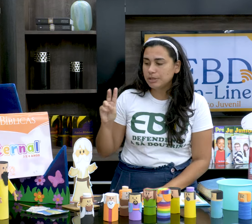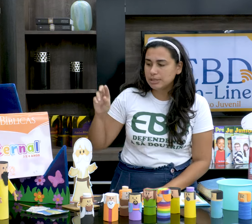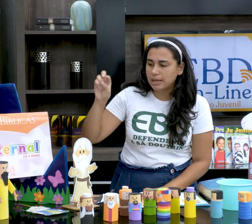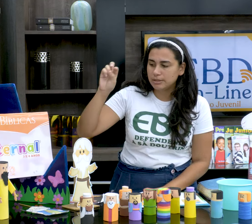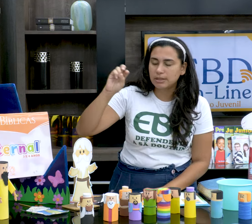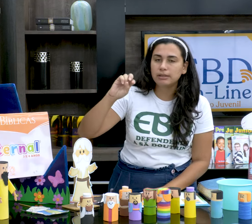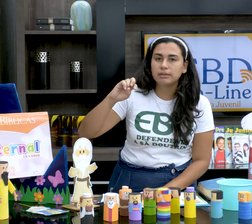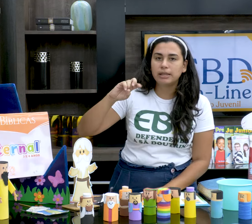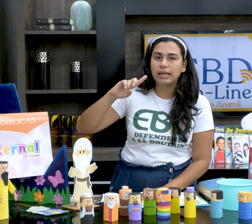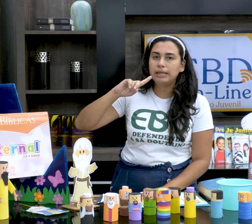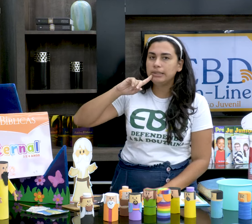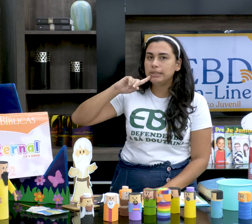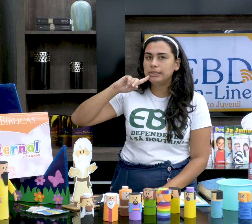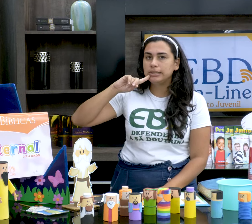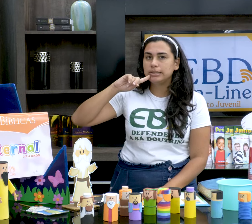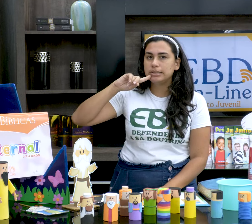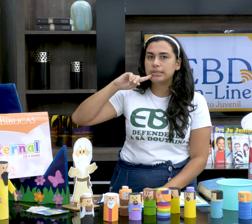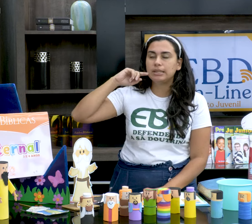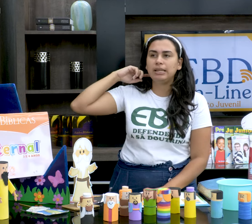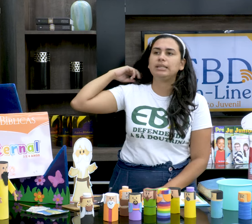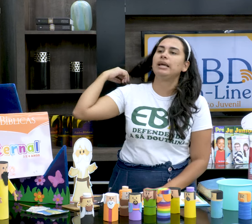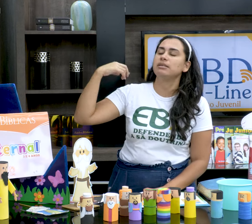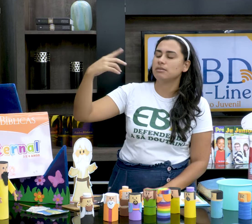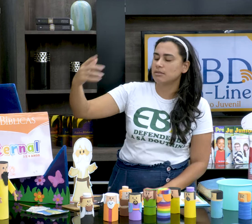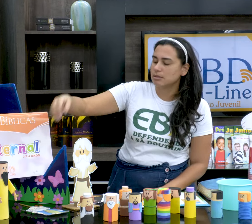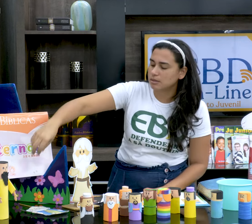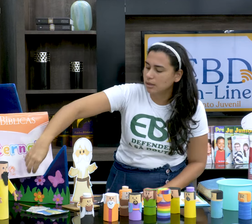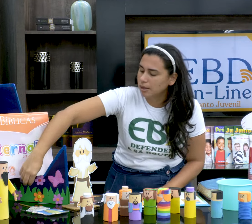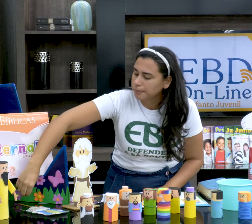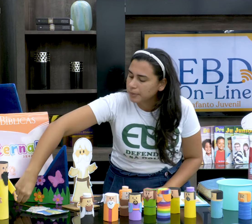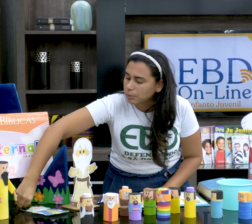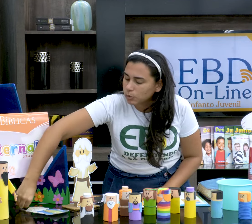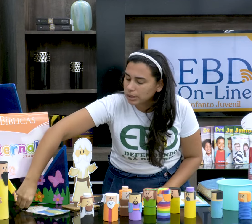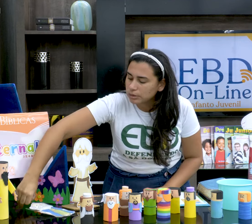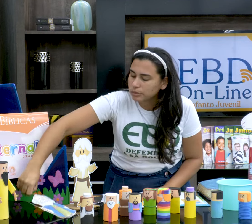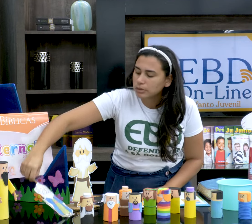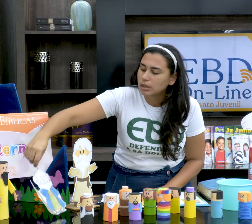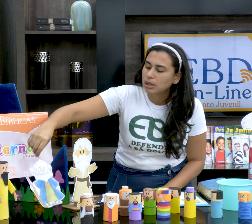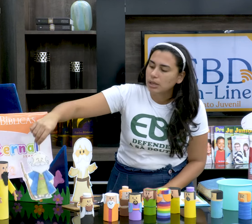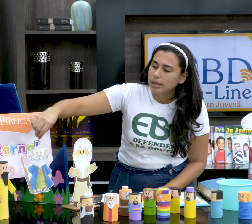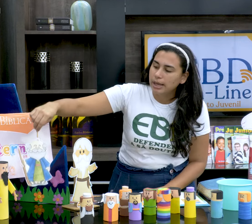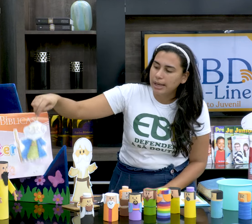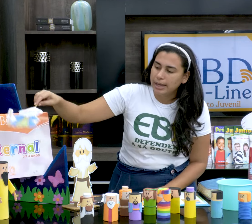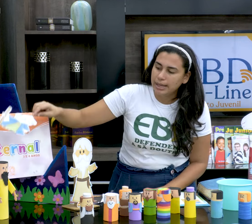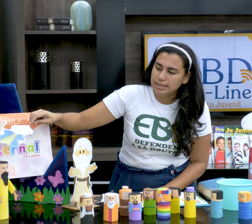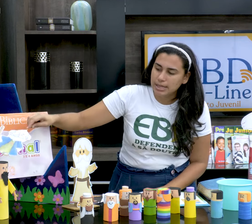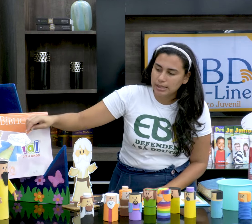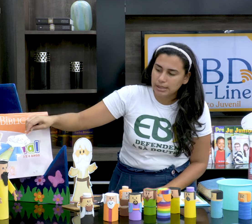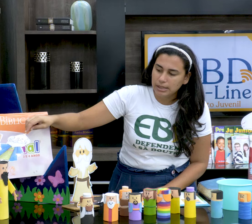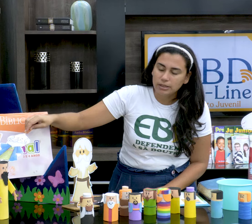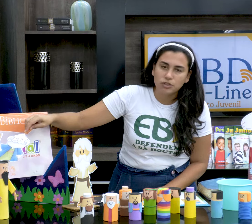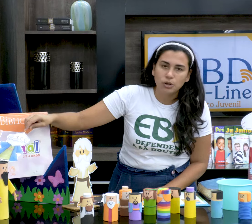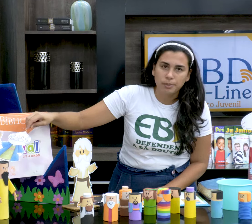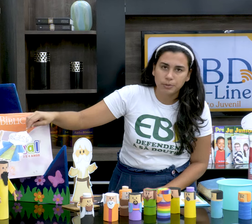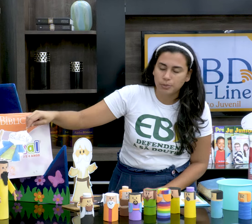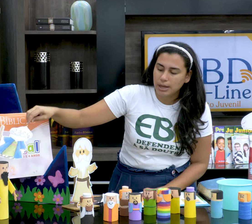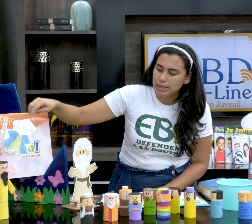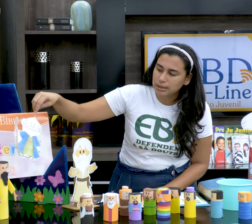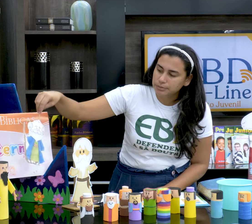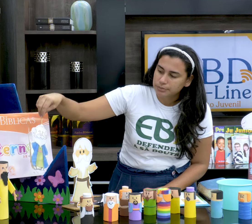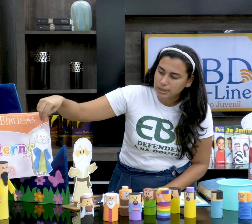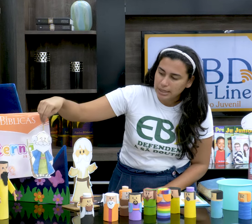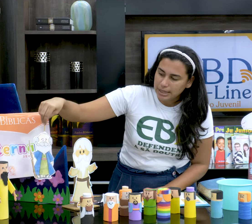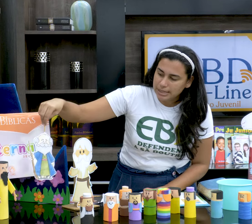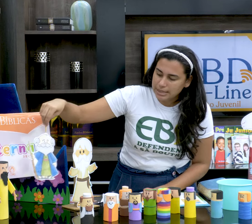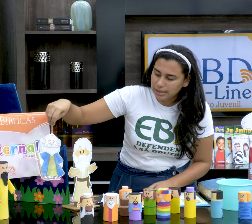três Moisés, né? Três ideias, sei lá, modelos. Esse aqui de rolinho para